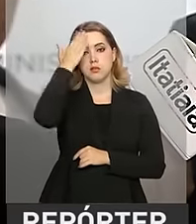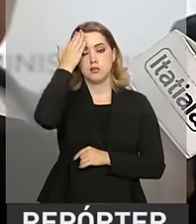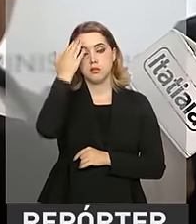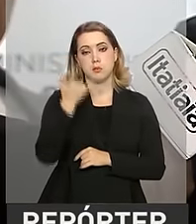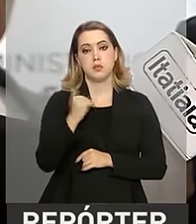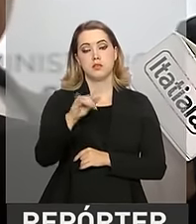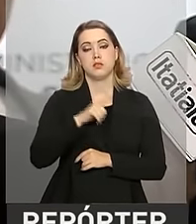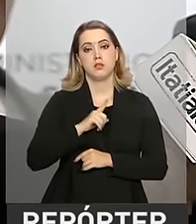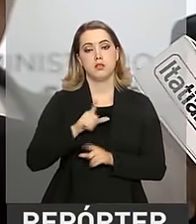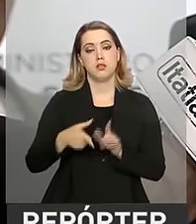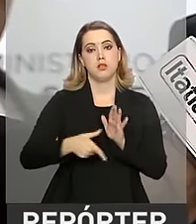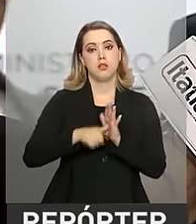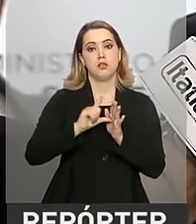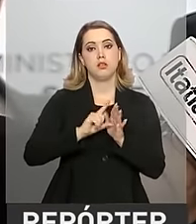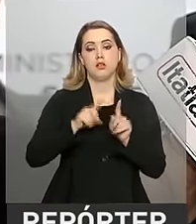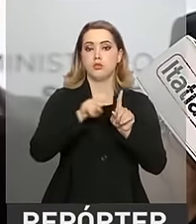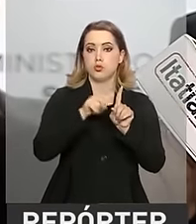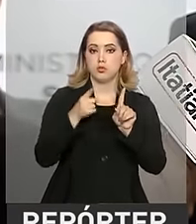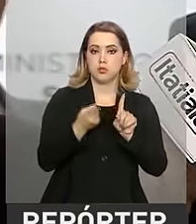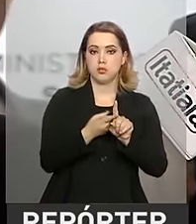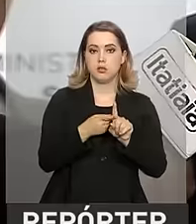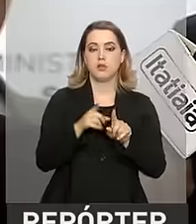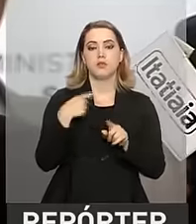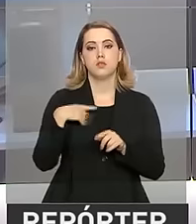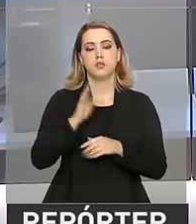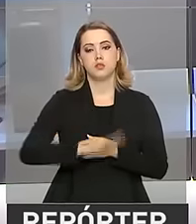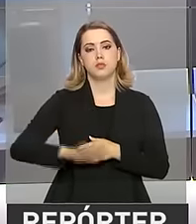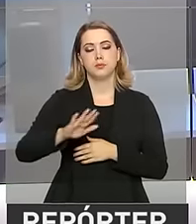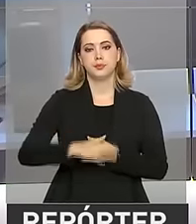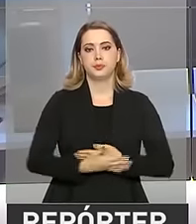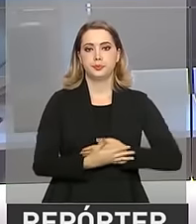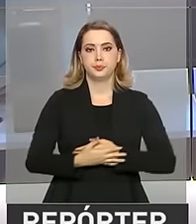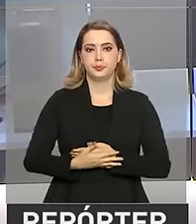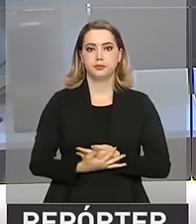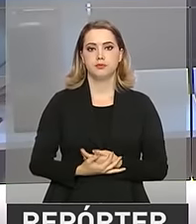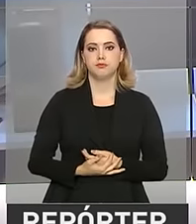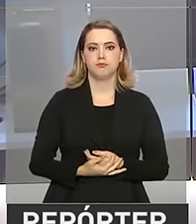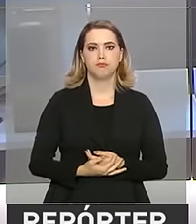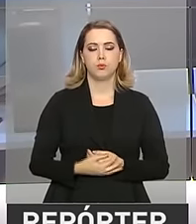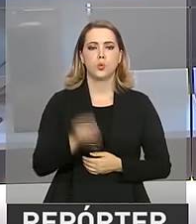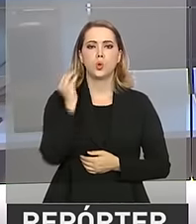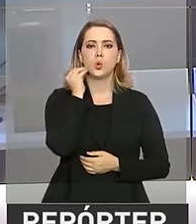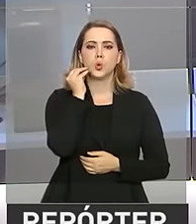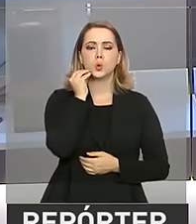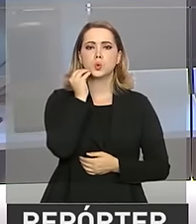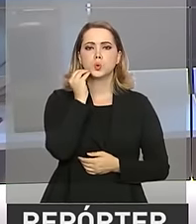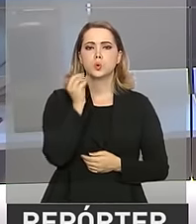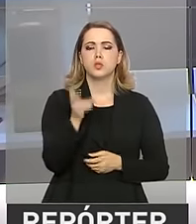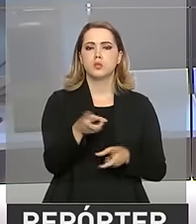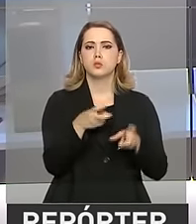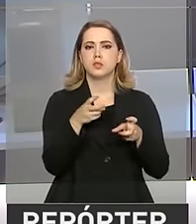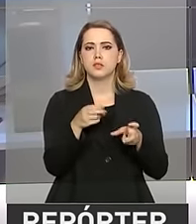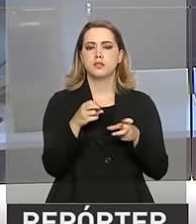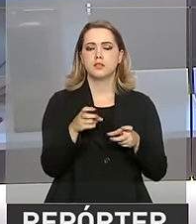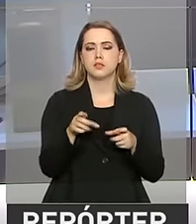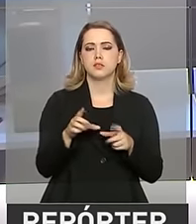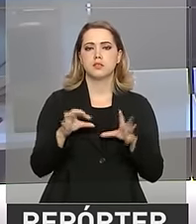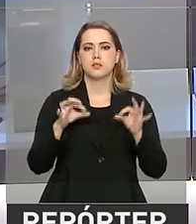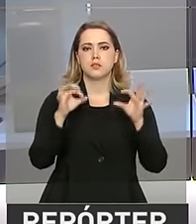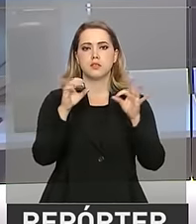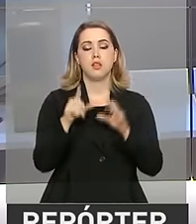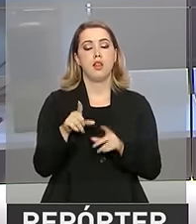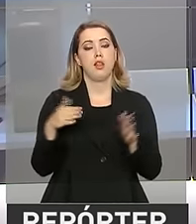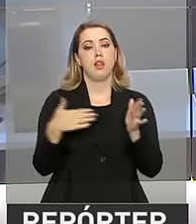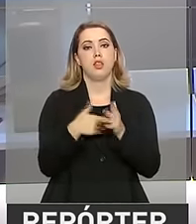de de engravidar mas a prioridade é gestan de crianças o teste identifica infecções recentes de até duas